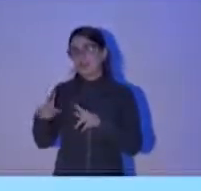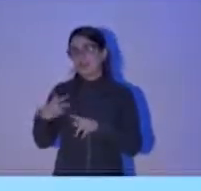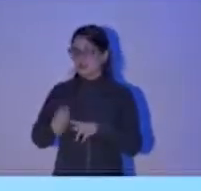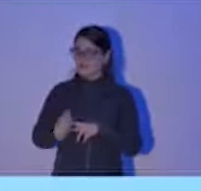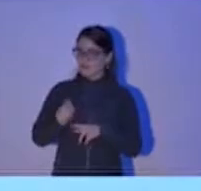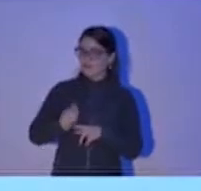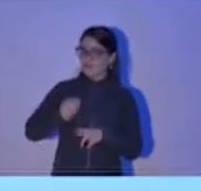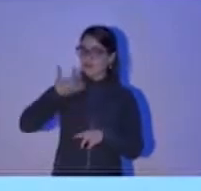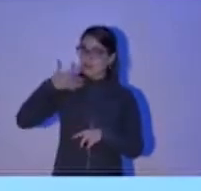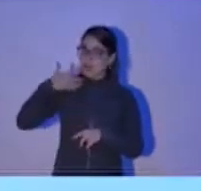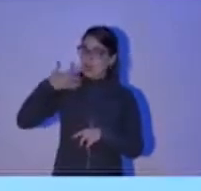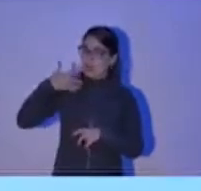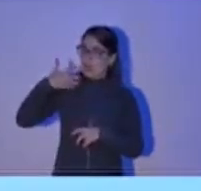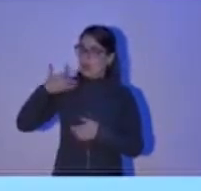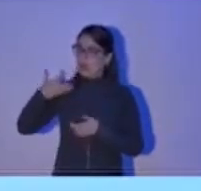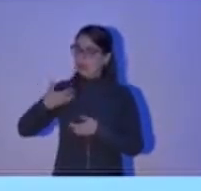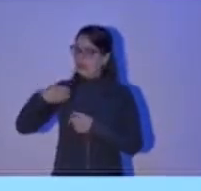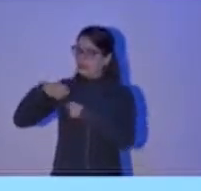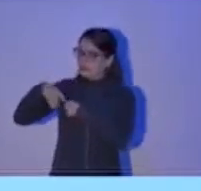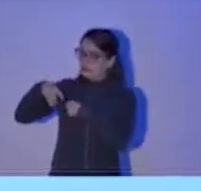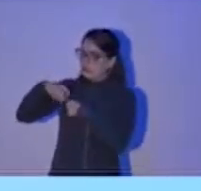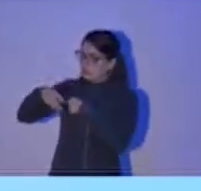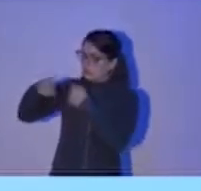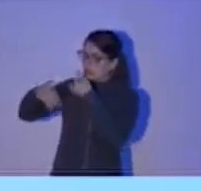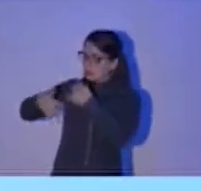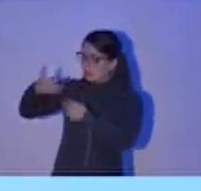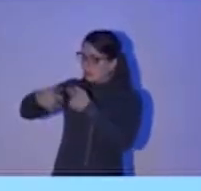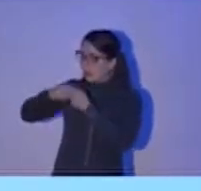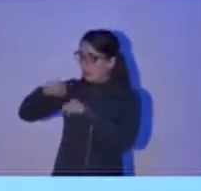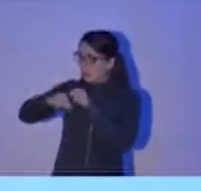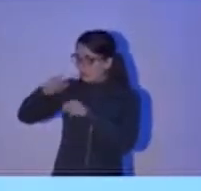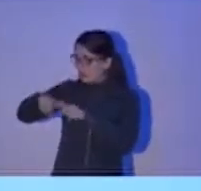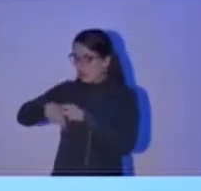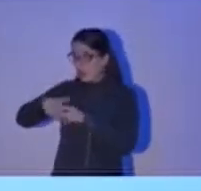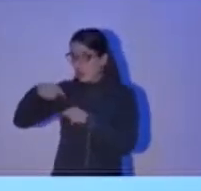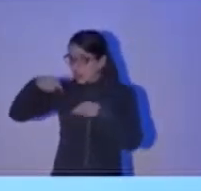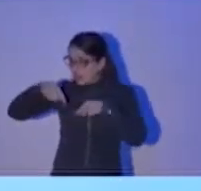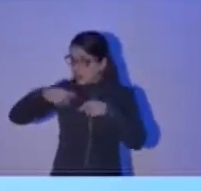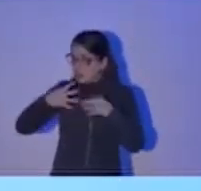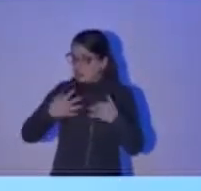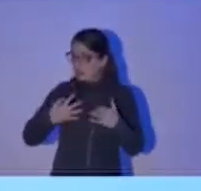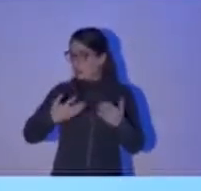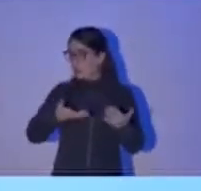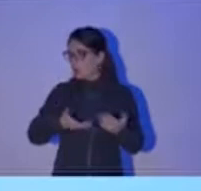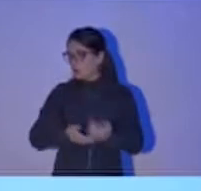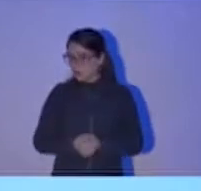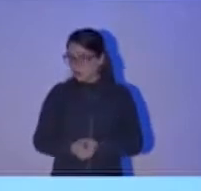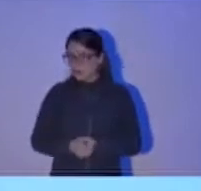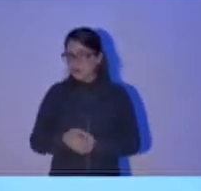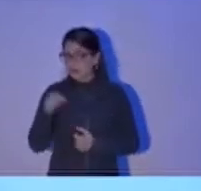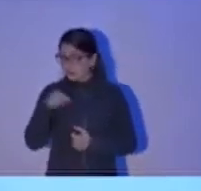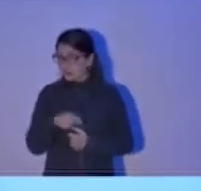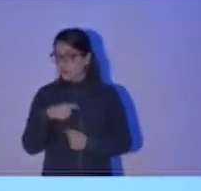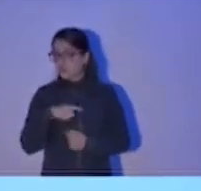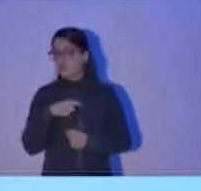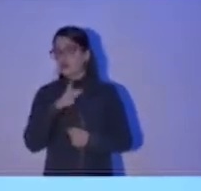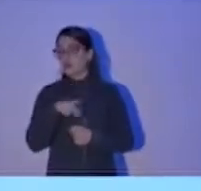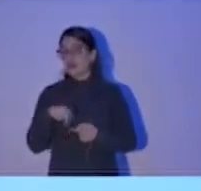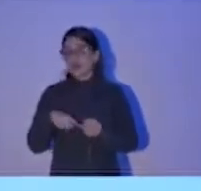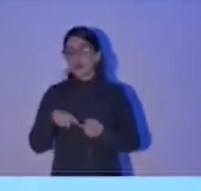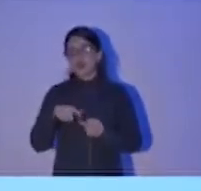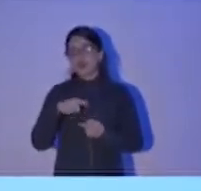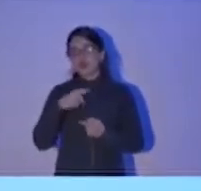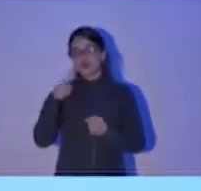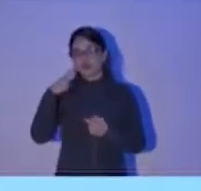aqui imerso mesmo dentro do encontro. Então, esse encontro reúne professores,